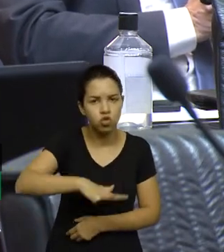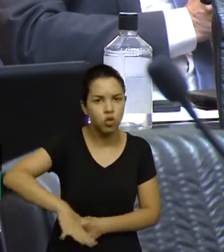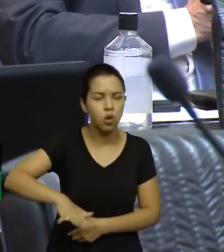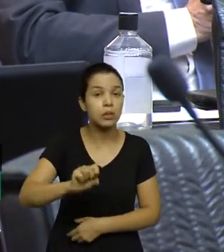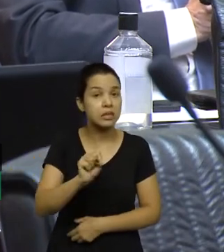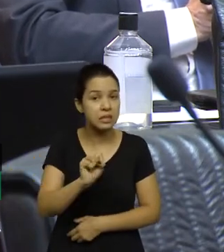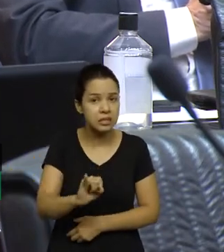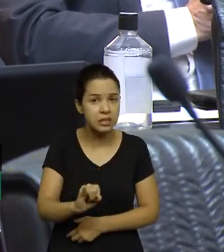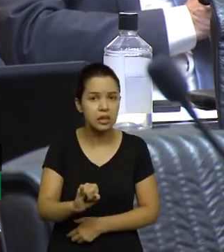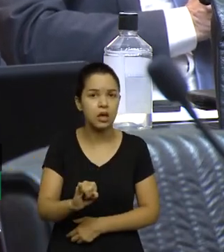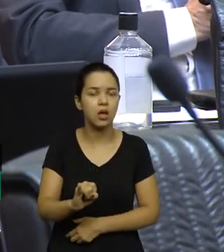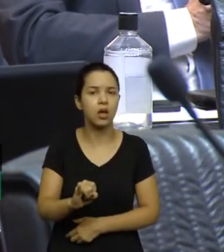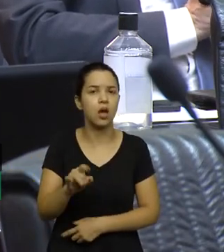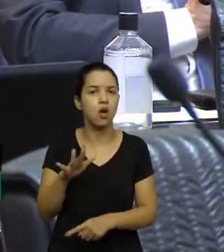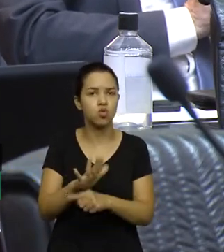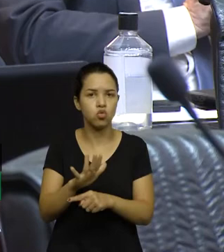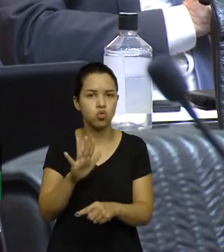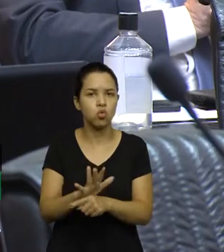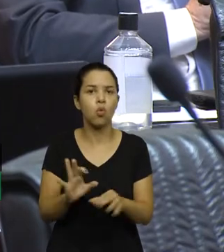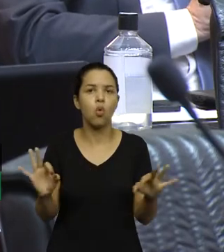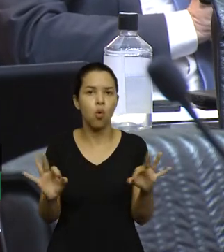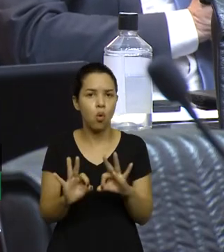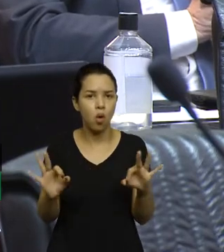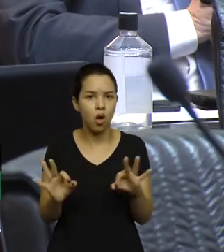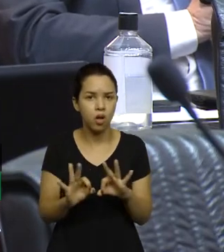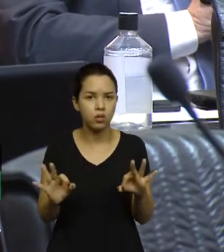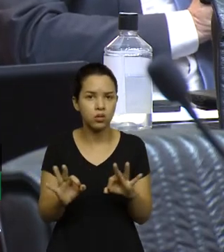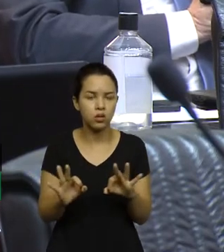fossem esses auxílios que vêm